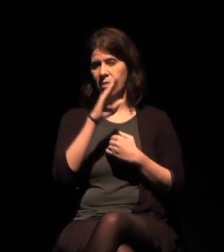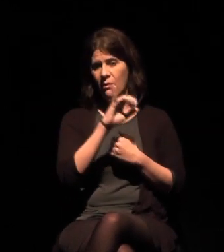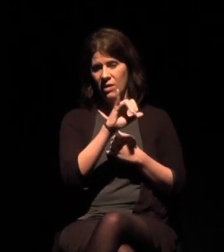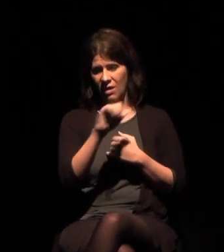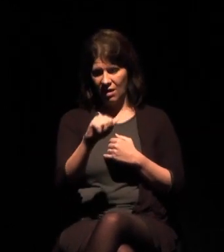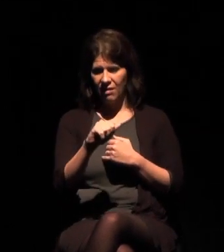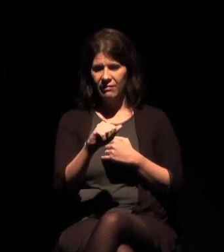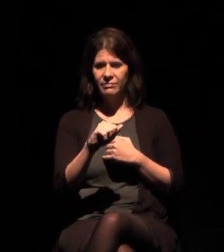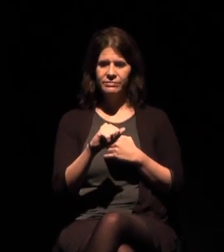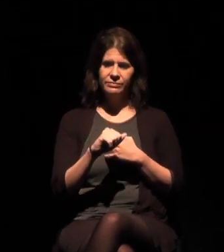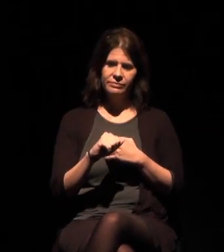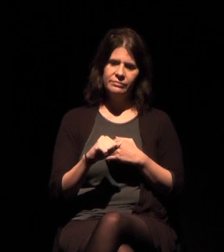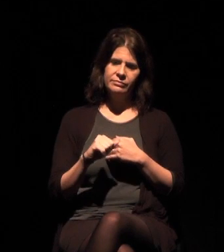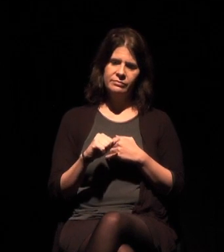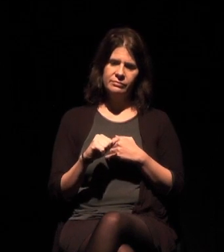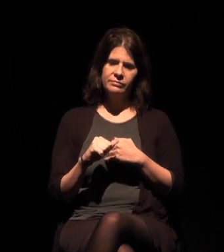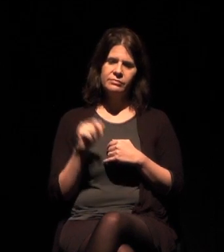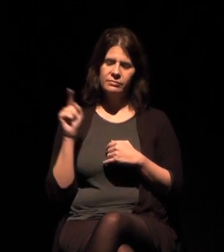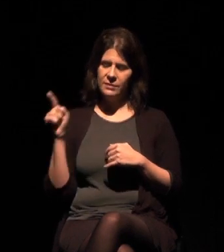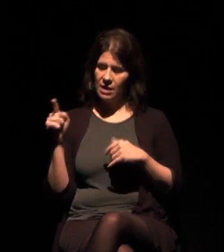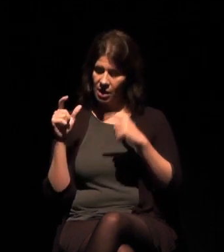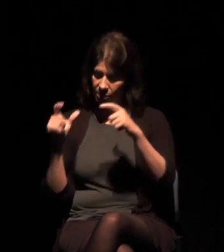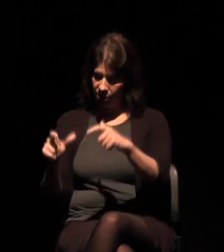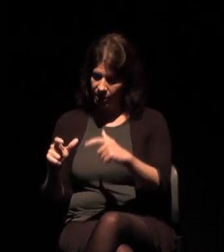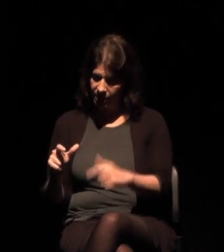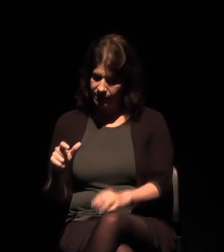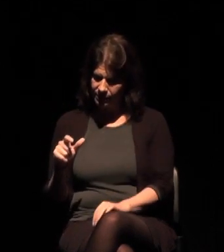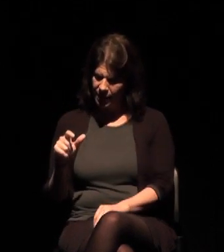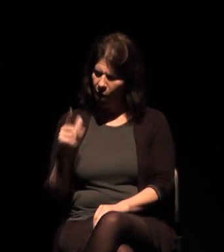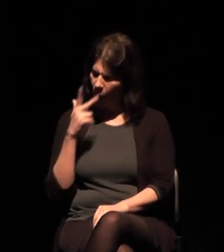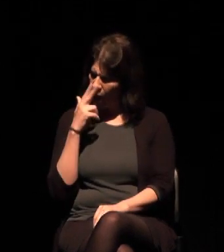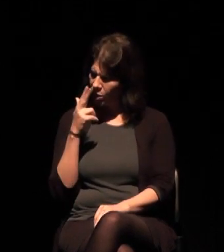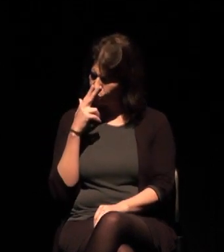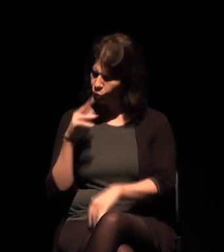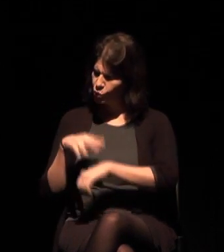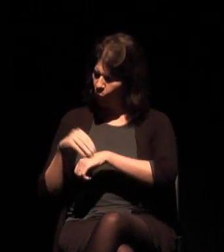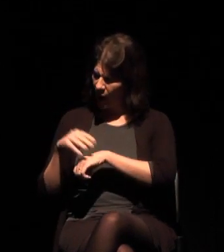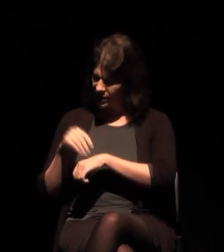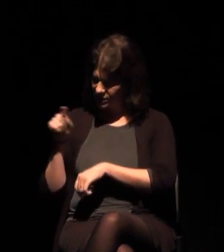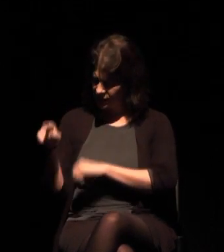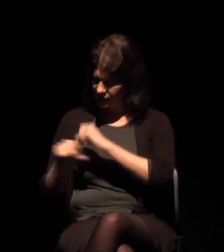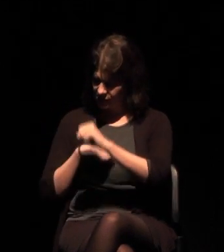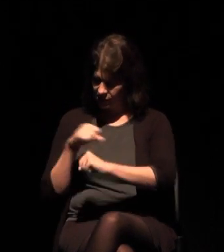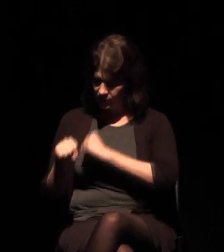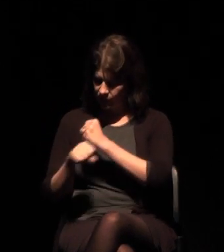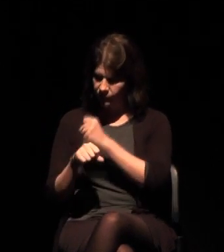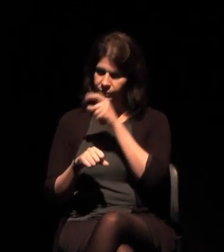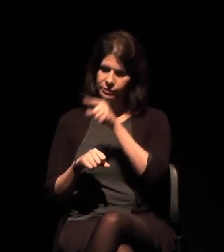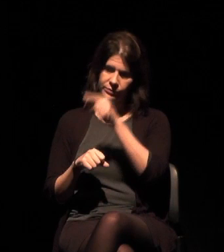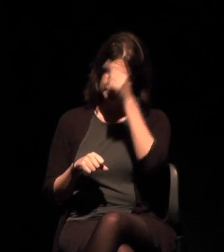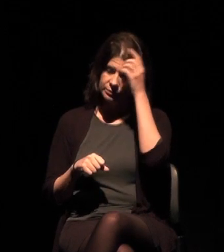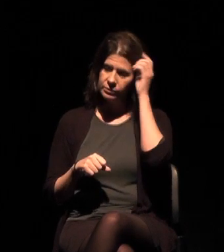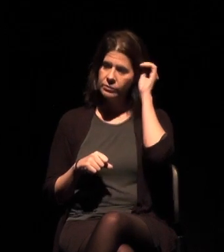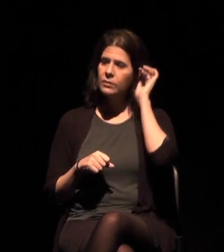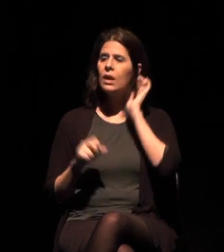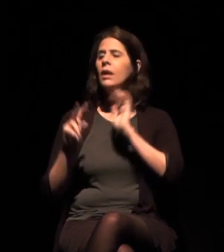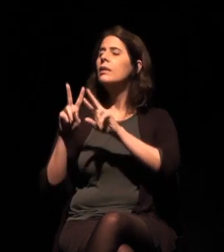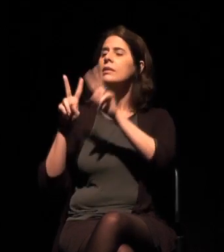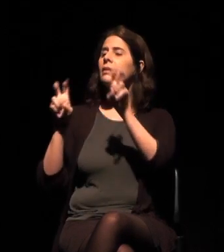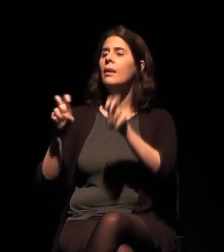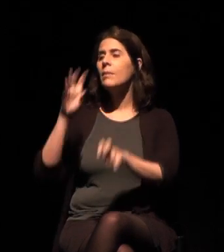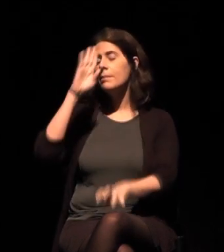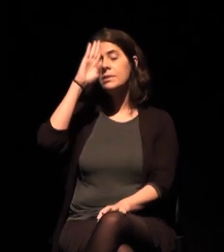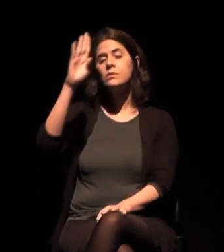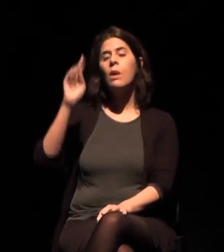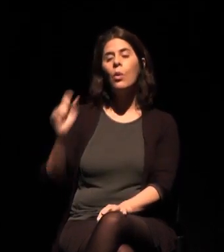acontece todo ano foi na sua esse ano eu acho que uma das principais temas era como que a gente consegue